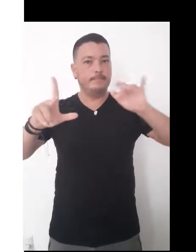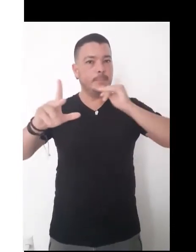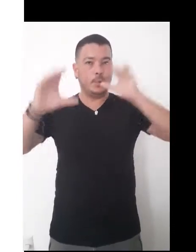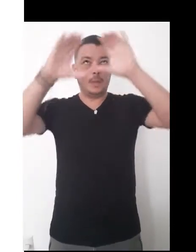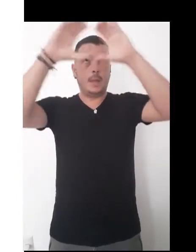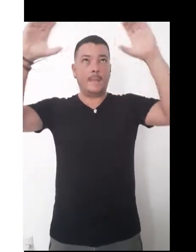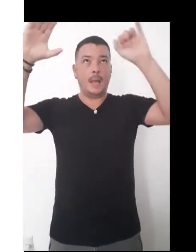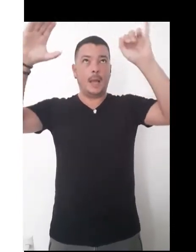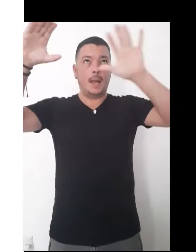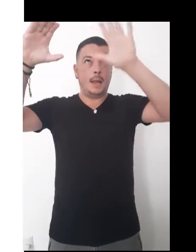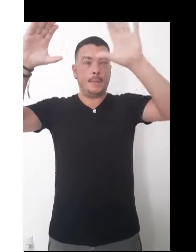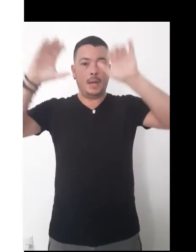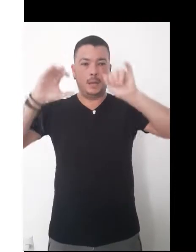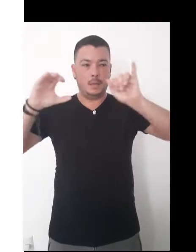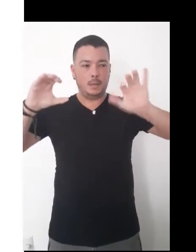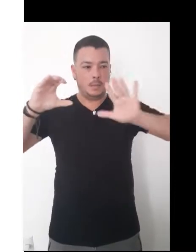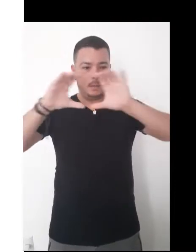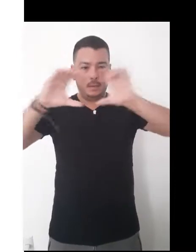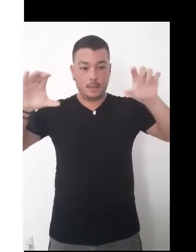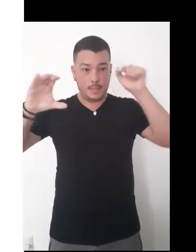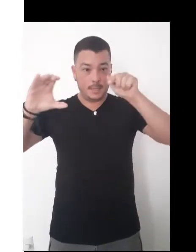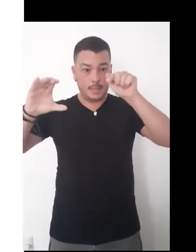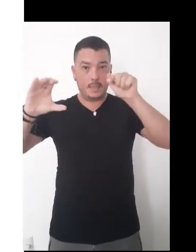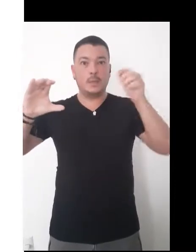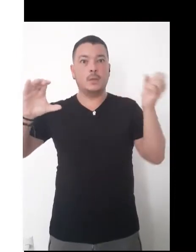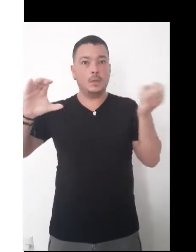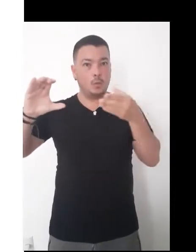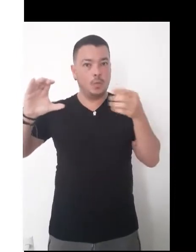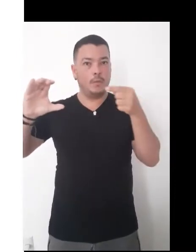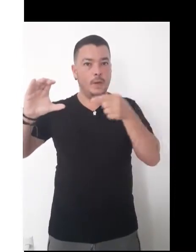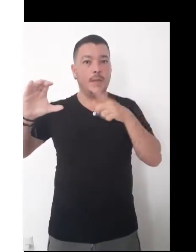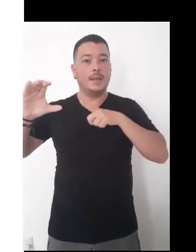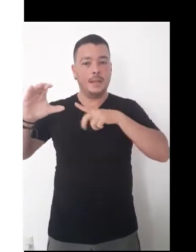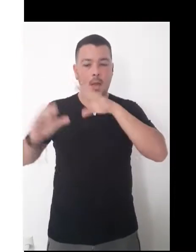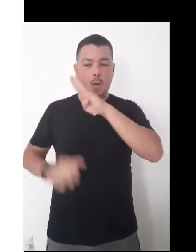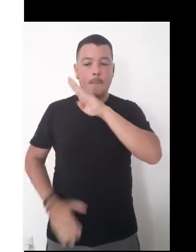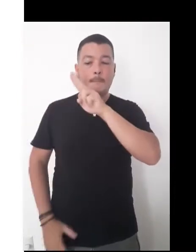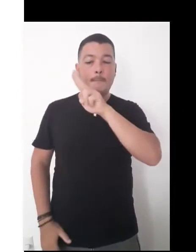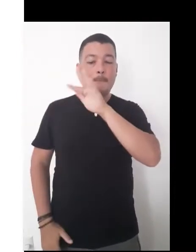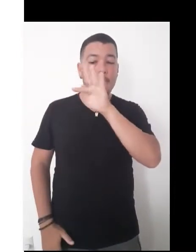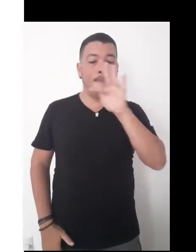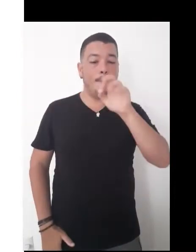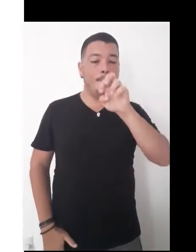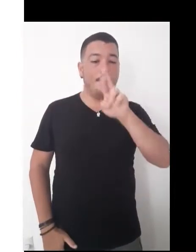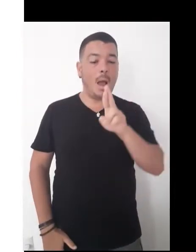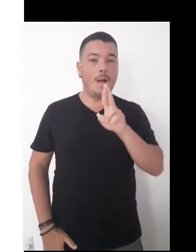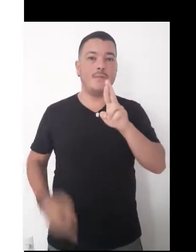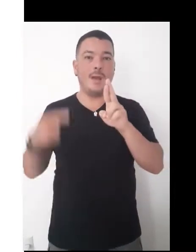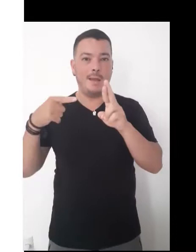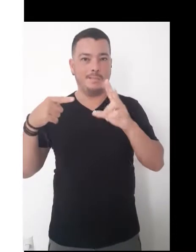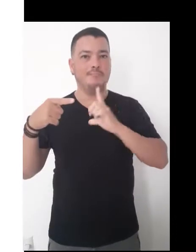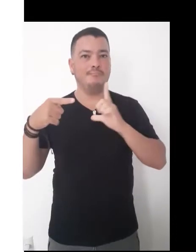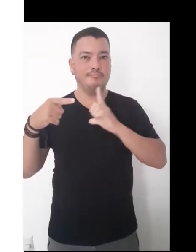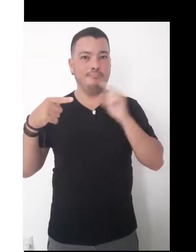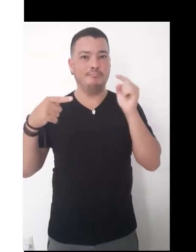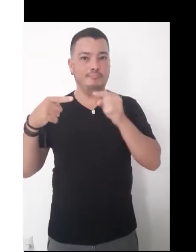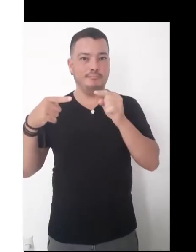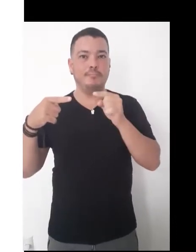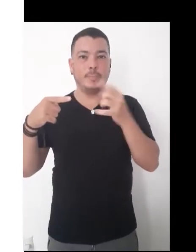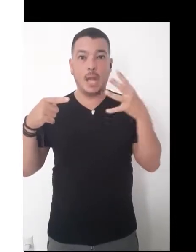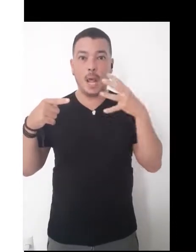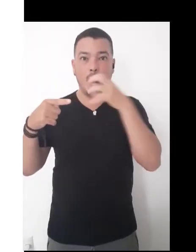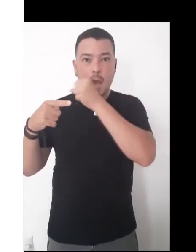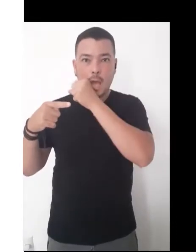aqui intermediário, que é esse 5 aqui, que é um chip de buffer. Então, é uma memória bufferizada. Né? Ela tem um